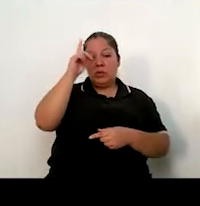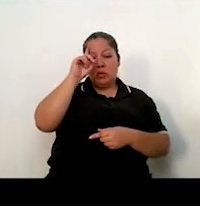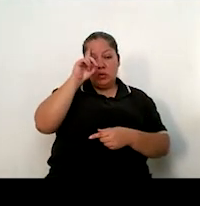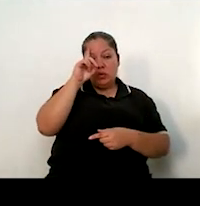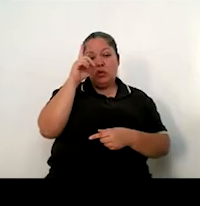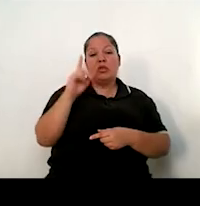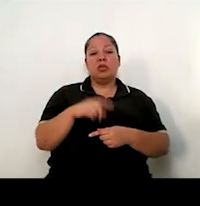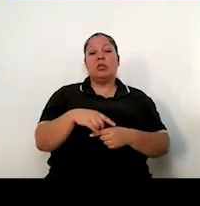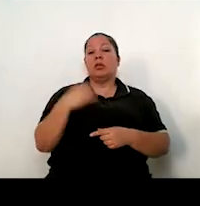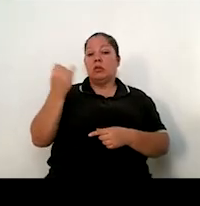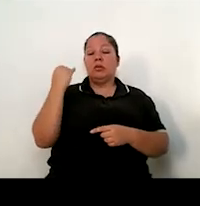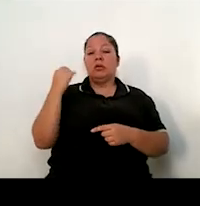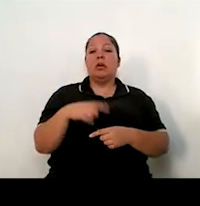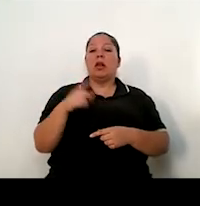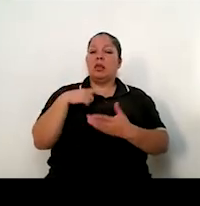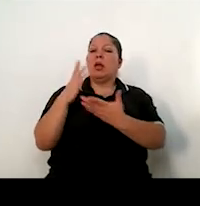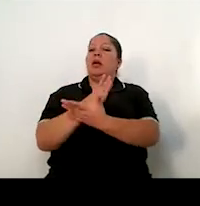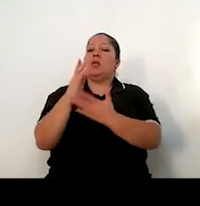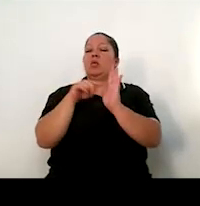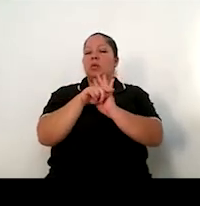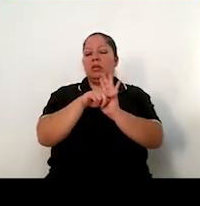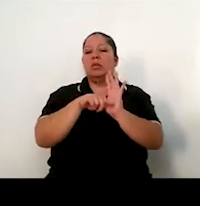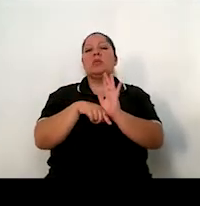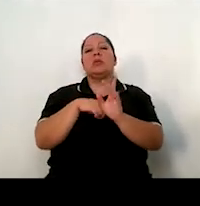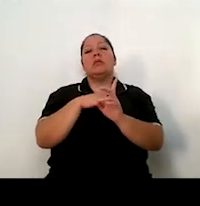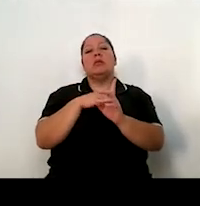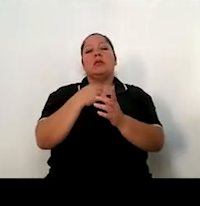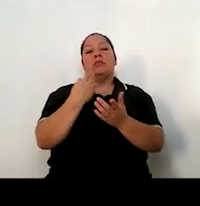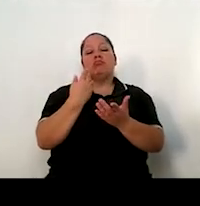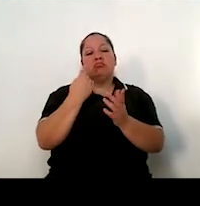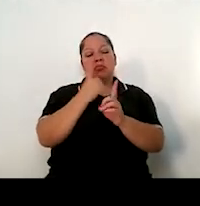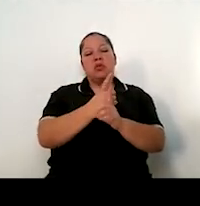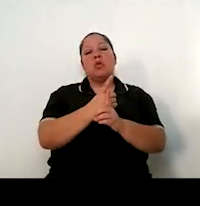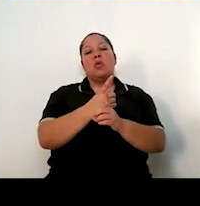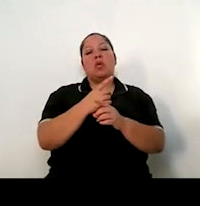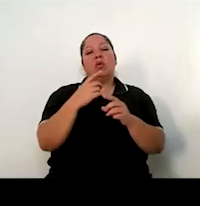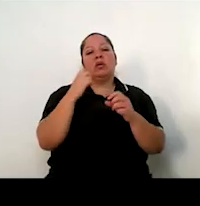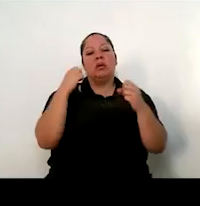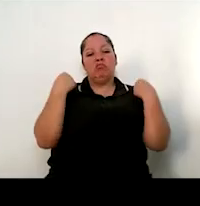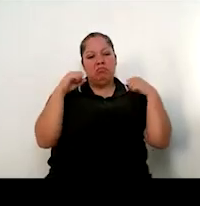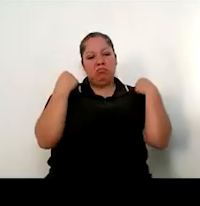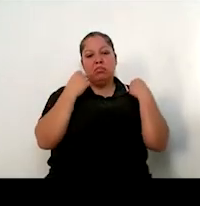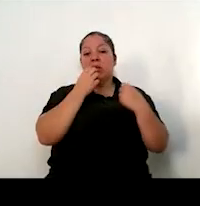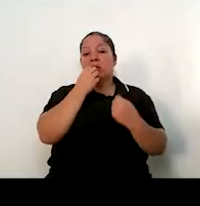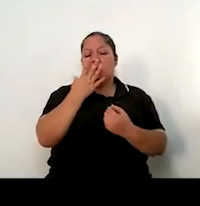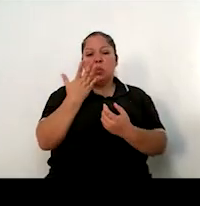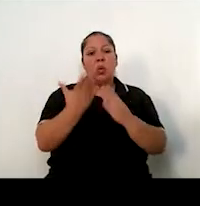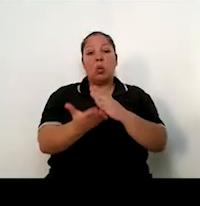física diminui o risco não só para câncer, mas para várias outras doenças, incluindo doenças